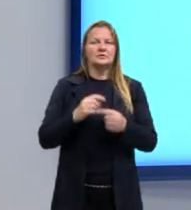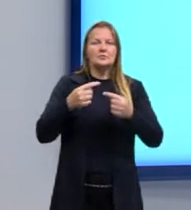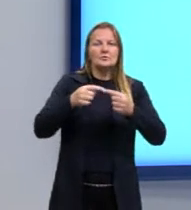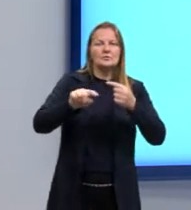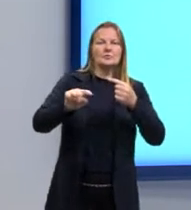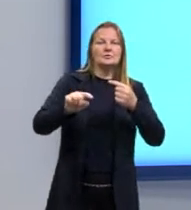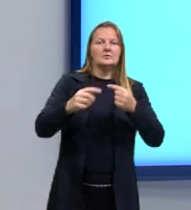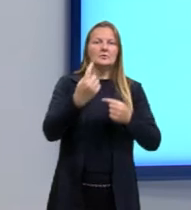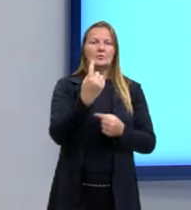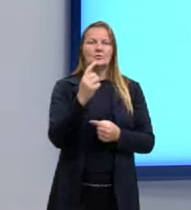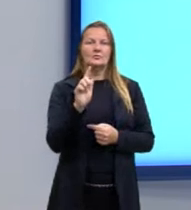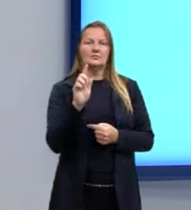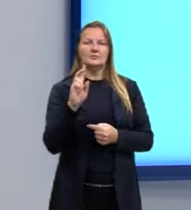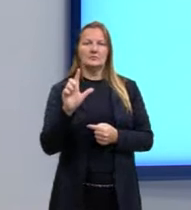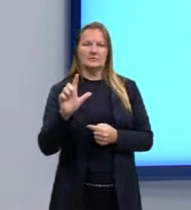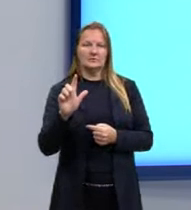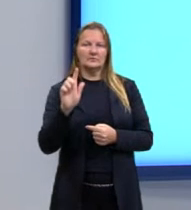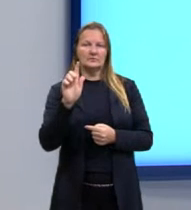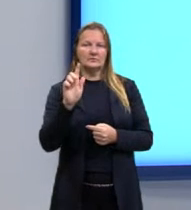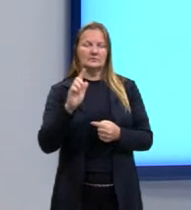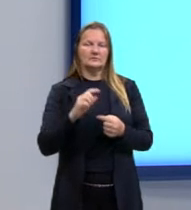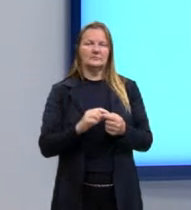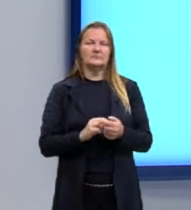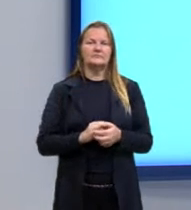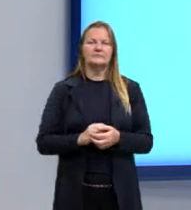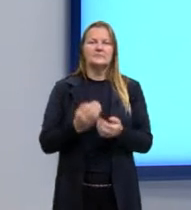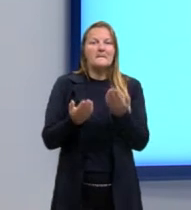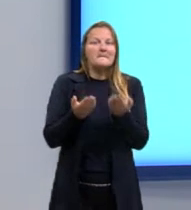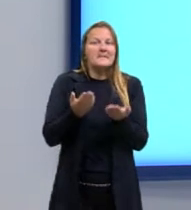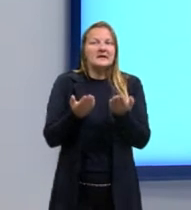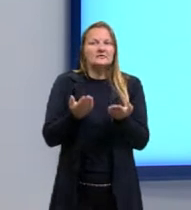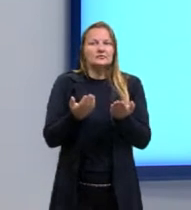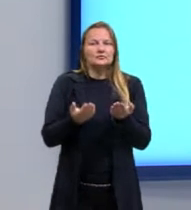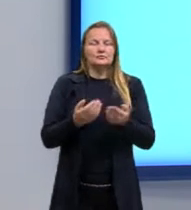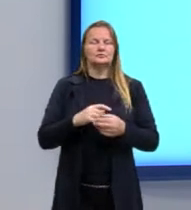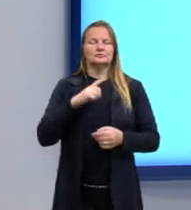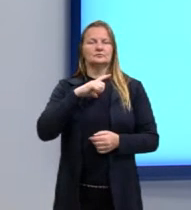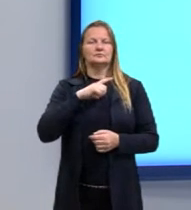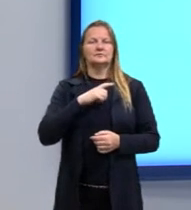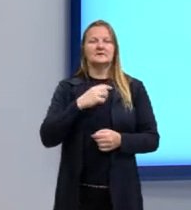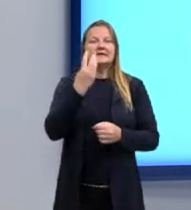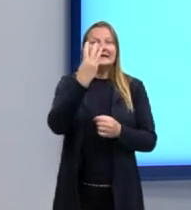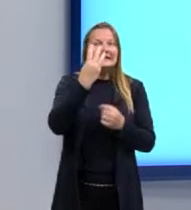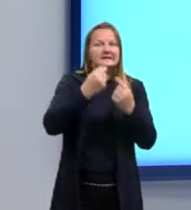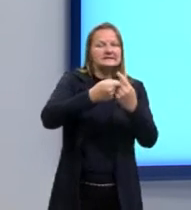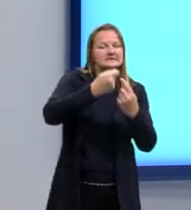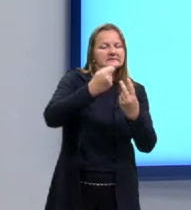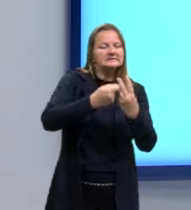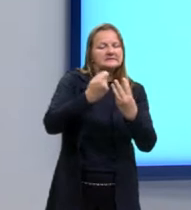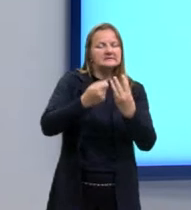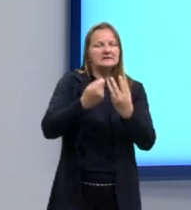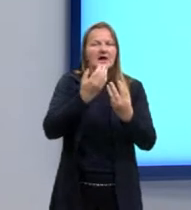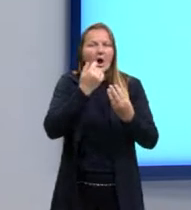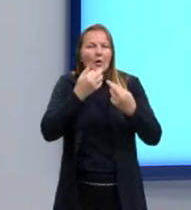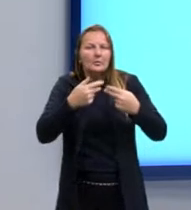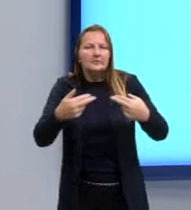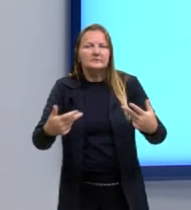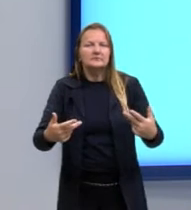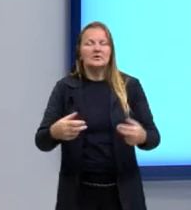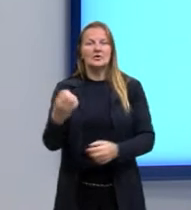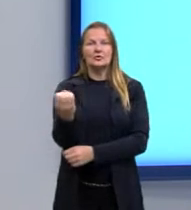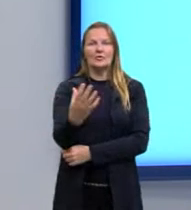1 kg e daí né ele vai alimentar por um período de três meses a nova ração